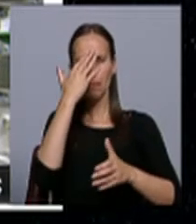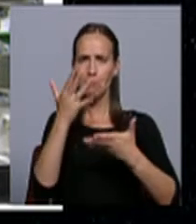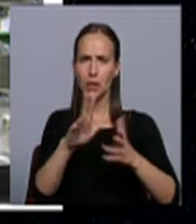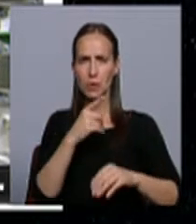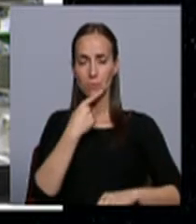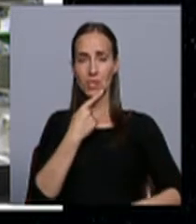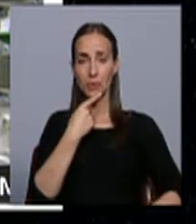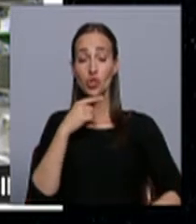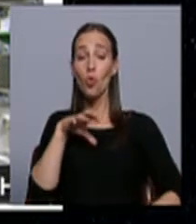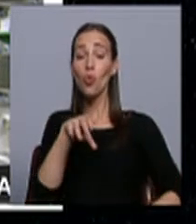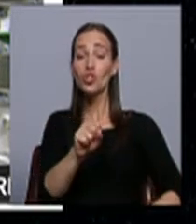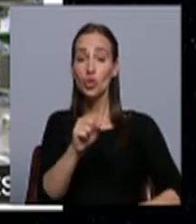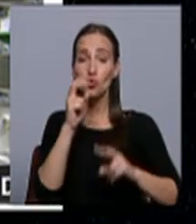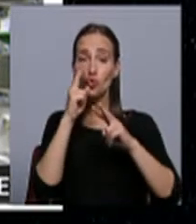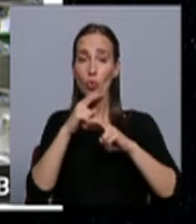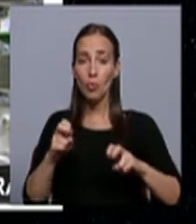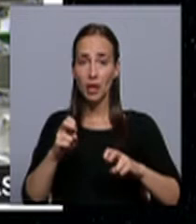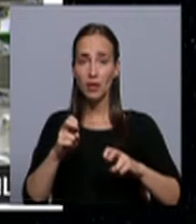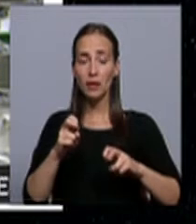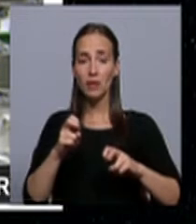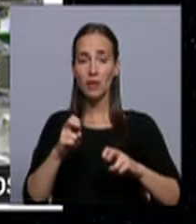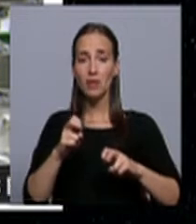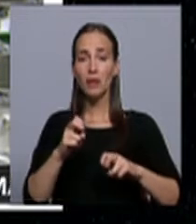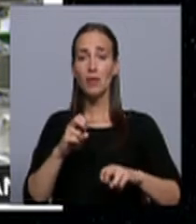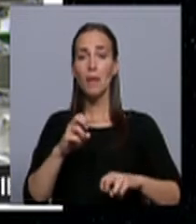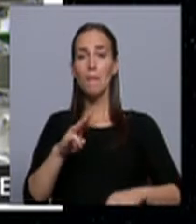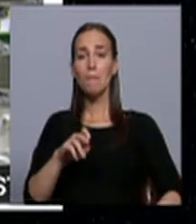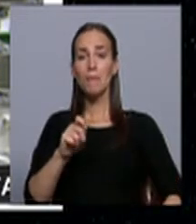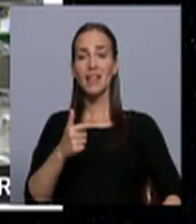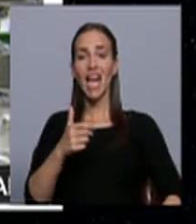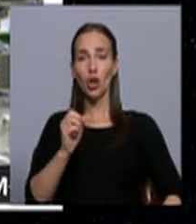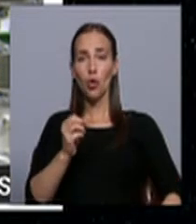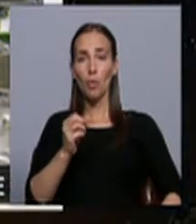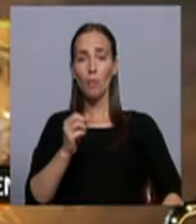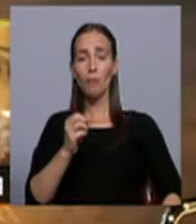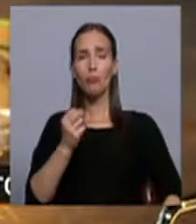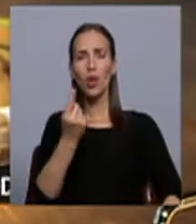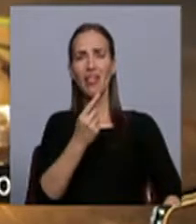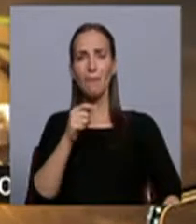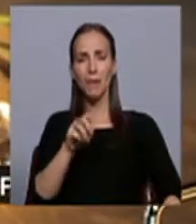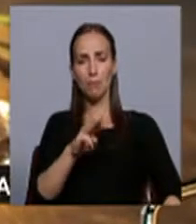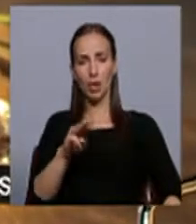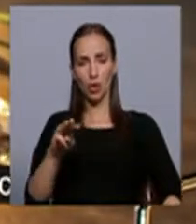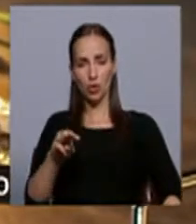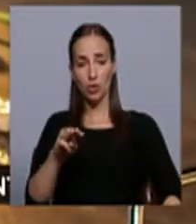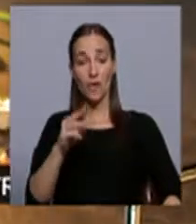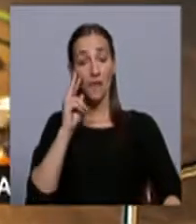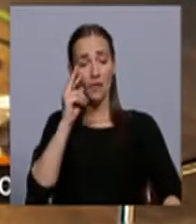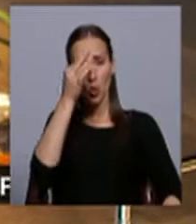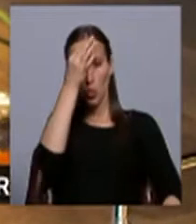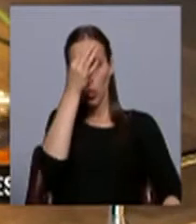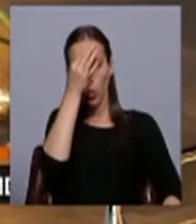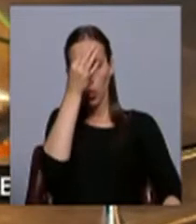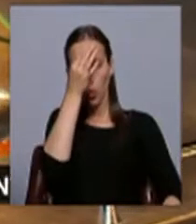traços de metano à superfície de Marte. Olha, para teres uma pequena ideia daquilo que nós estamos a falar, ele conseguiu detectar cerca de